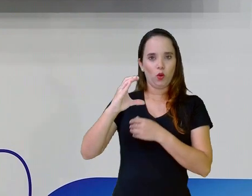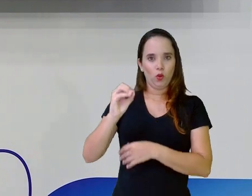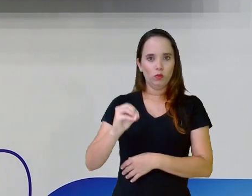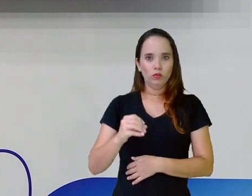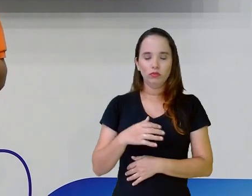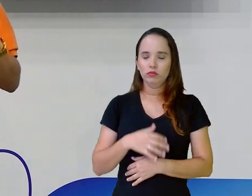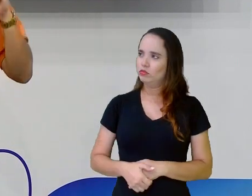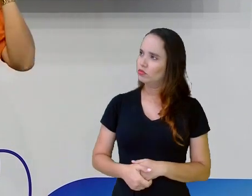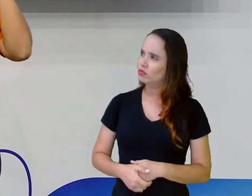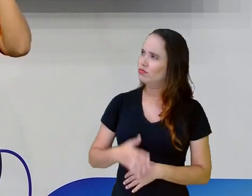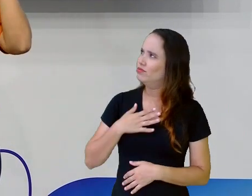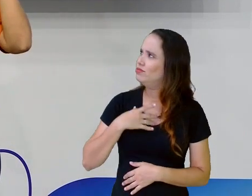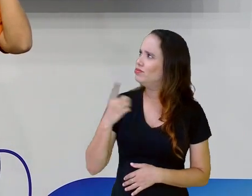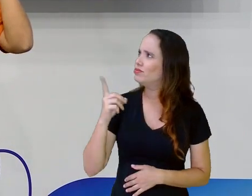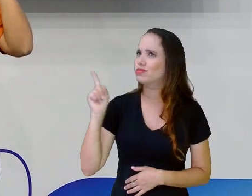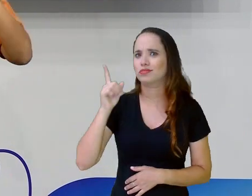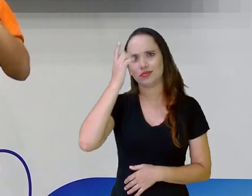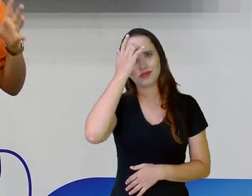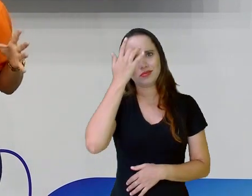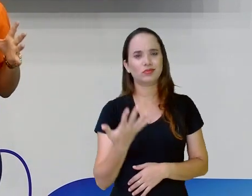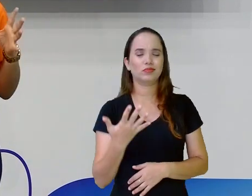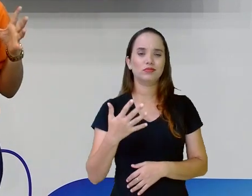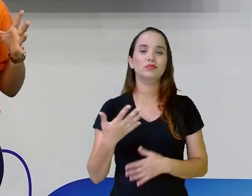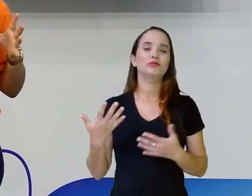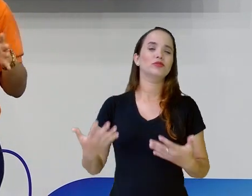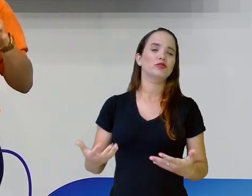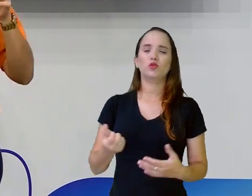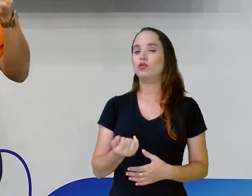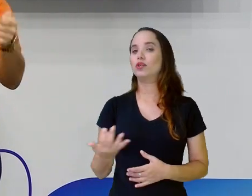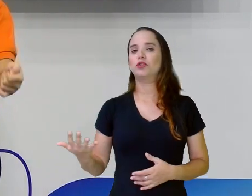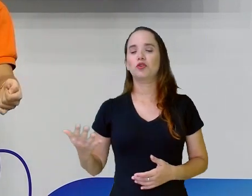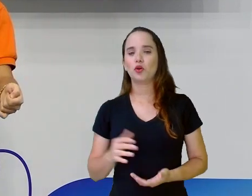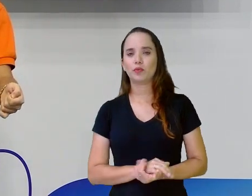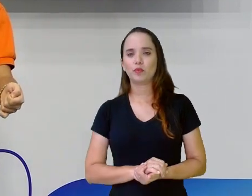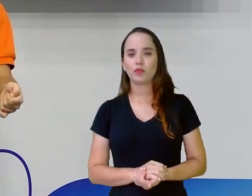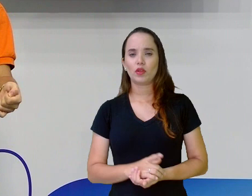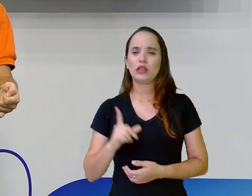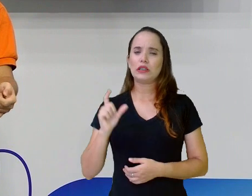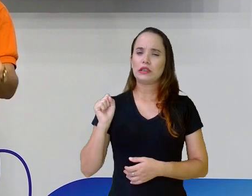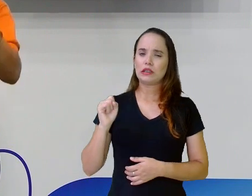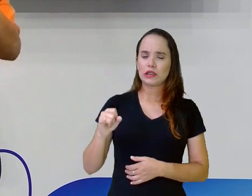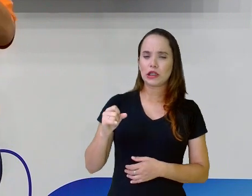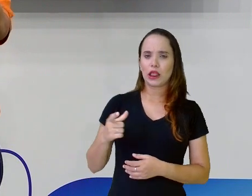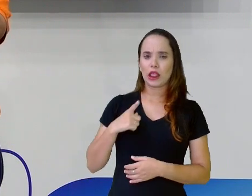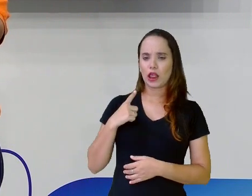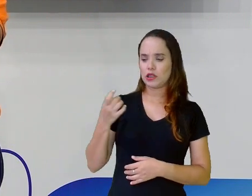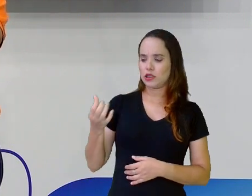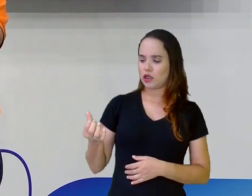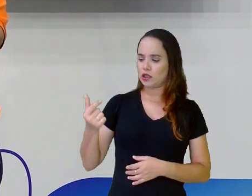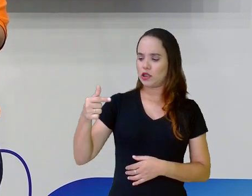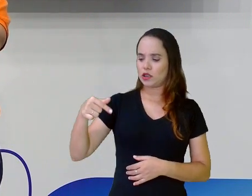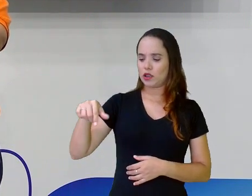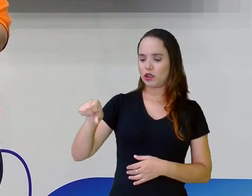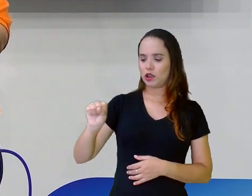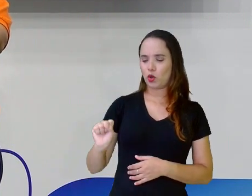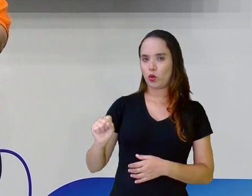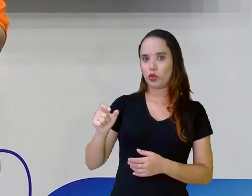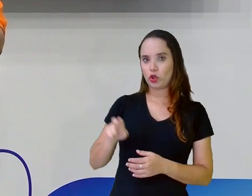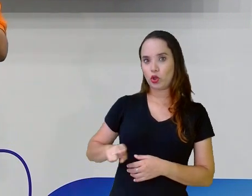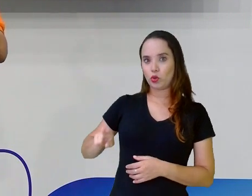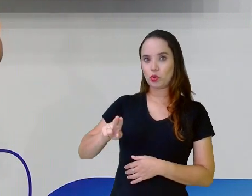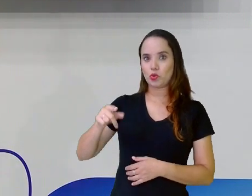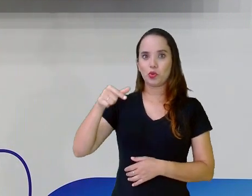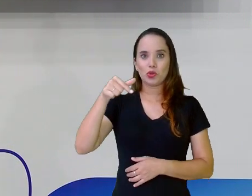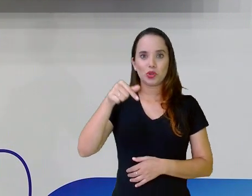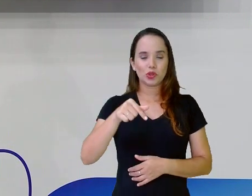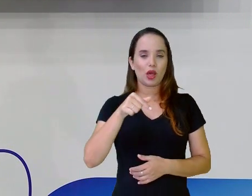Meu Deus, professora, que coisa fácil. Quanto ele recebeu de troco? Foi 678, ele pagou com 7 notas de 100.